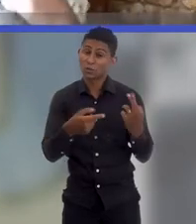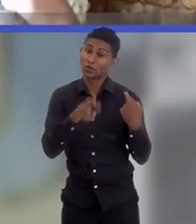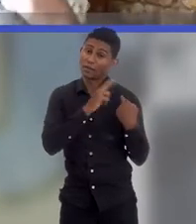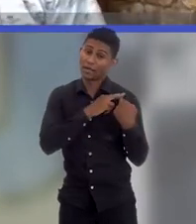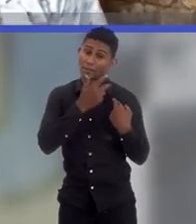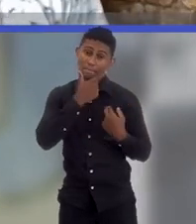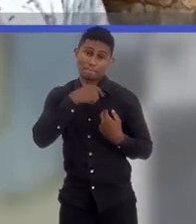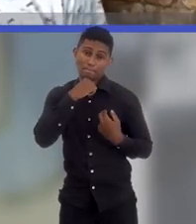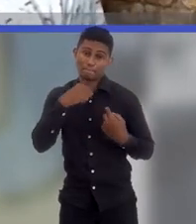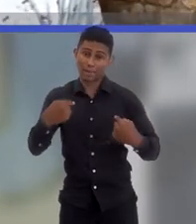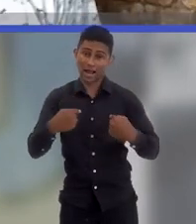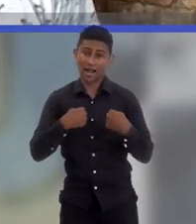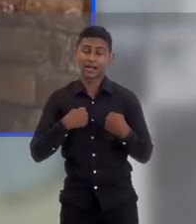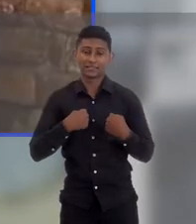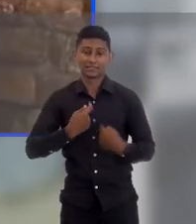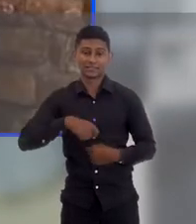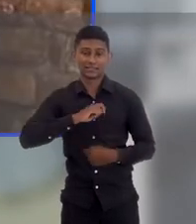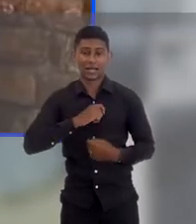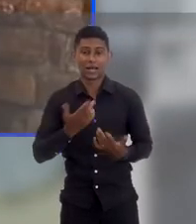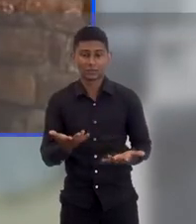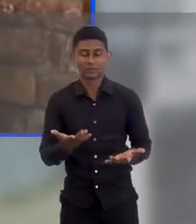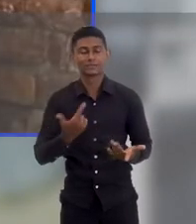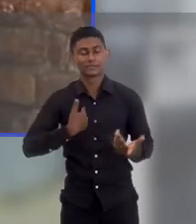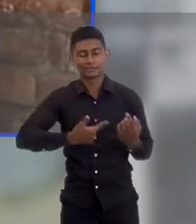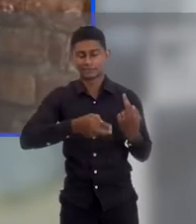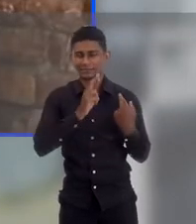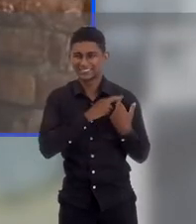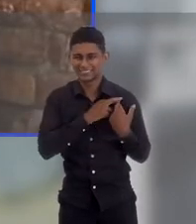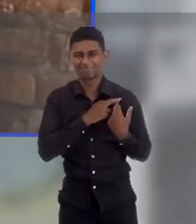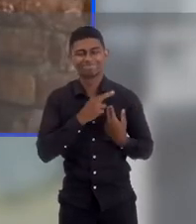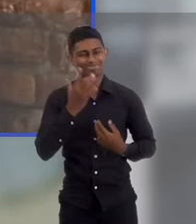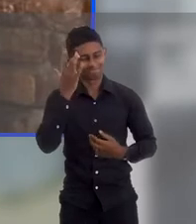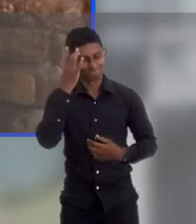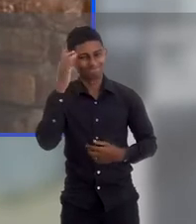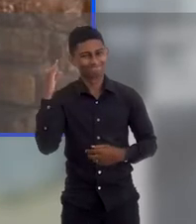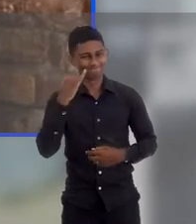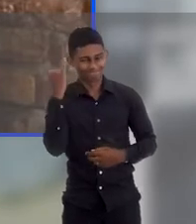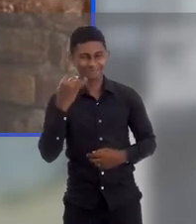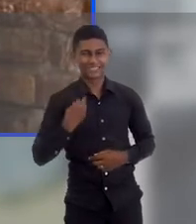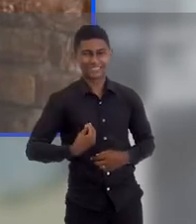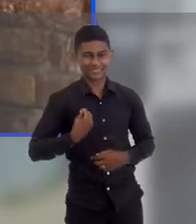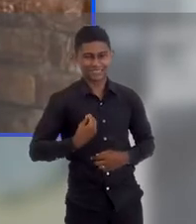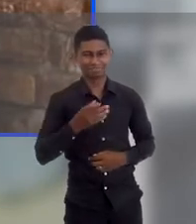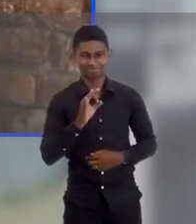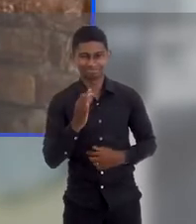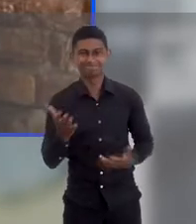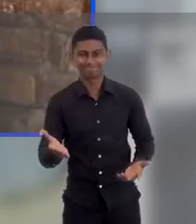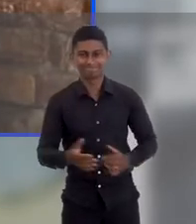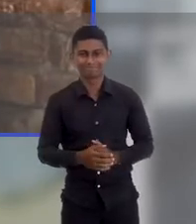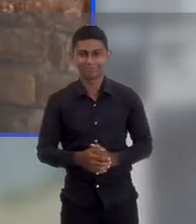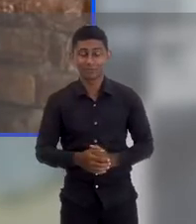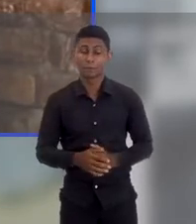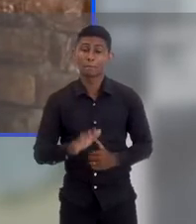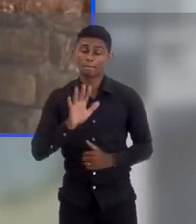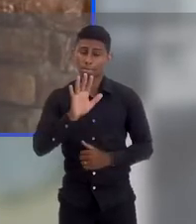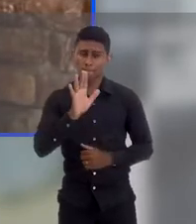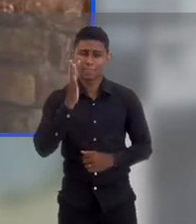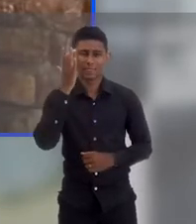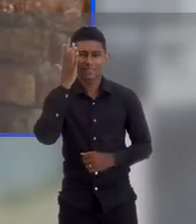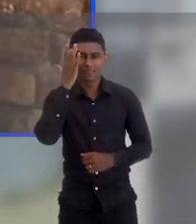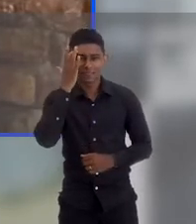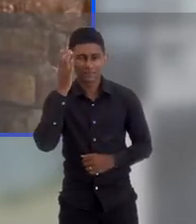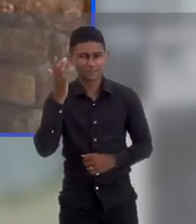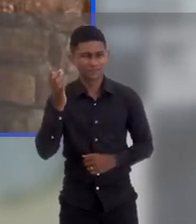Sem perder as rédeas também, da responsabilidade, da vida, que eu acho que é uma coisa importante também.